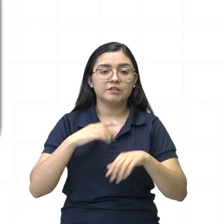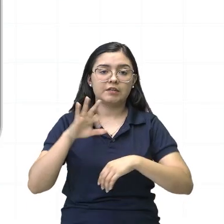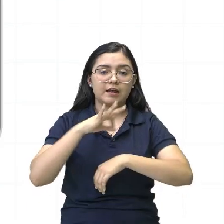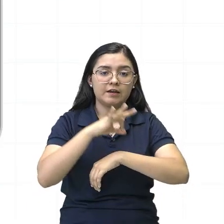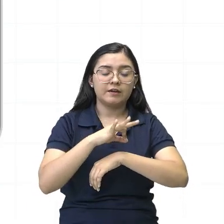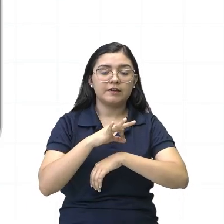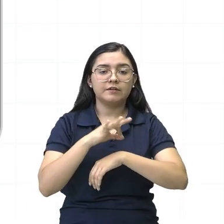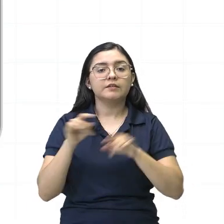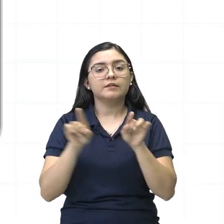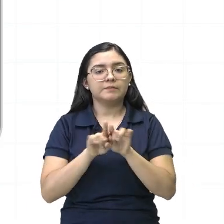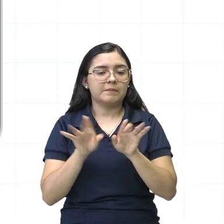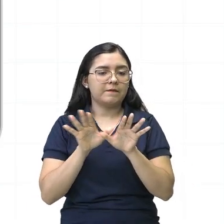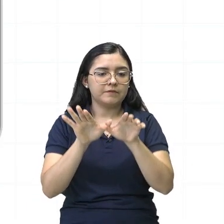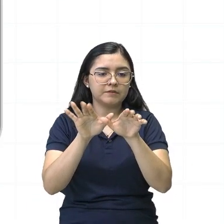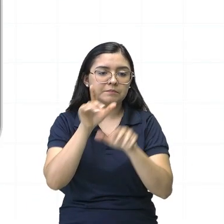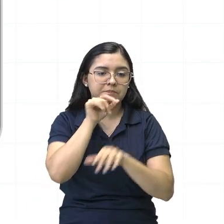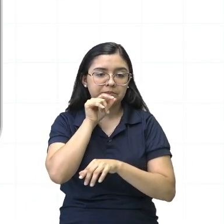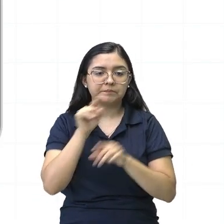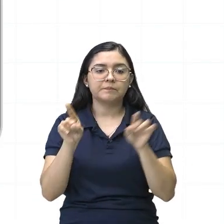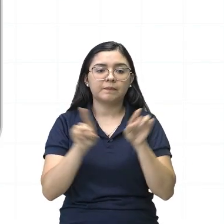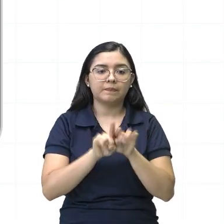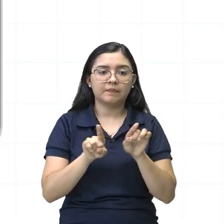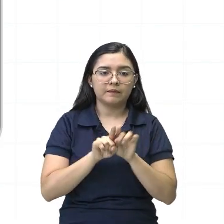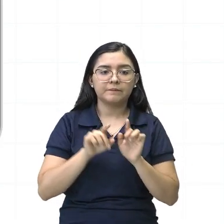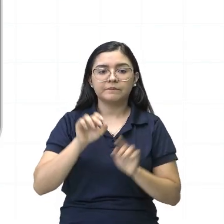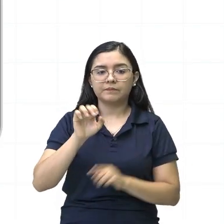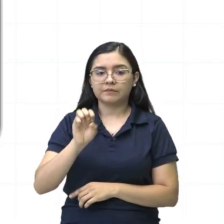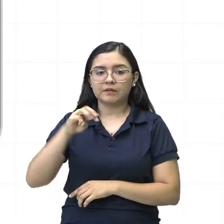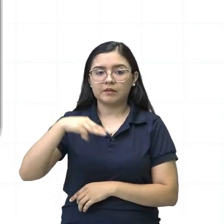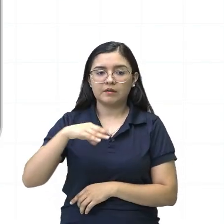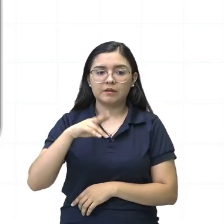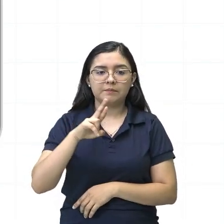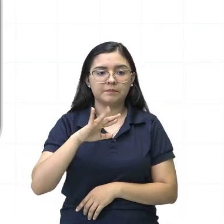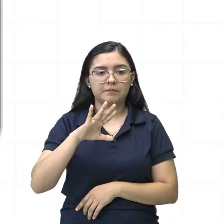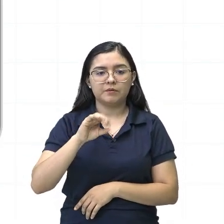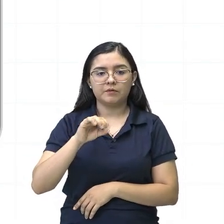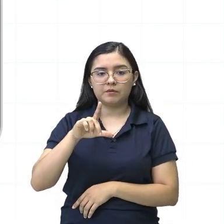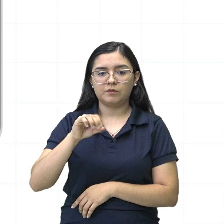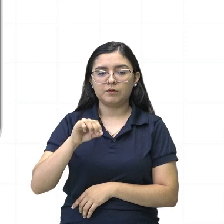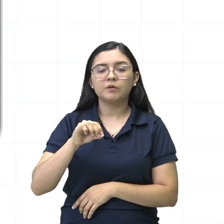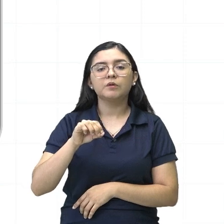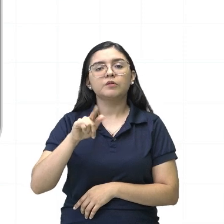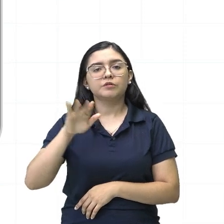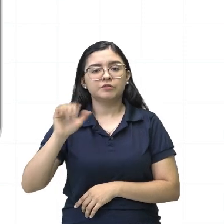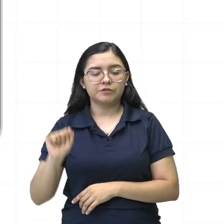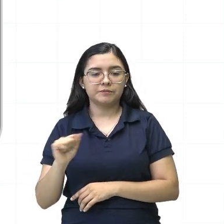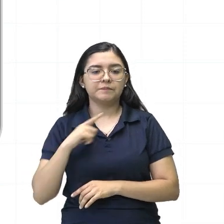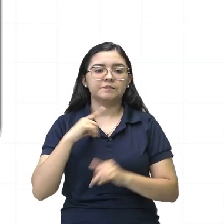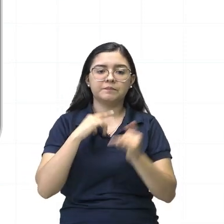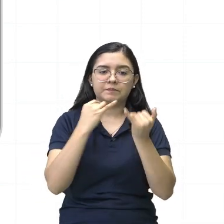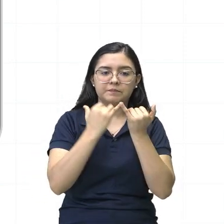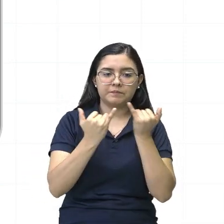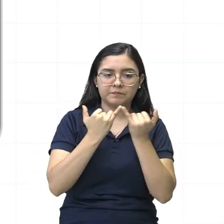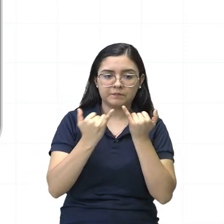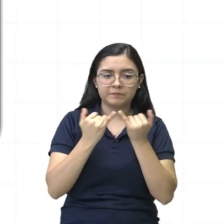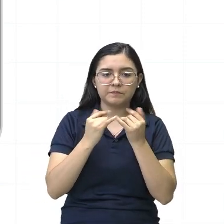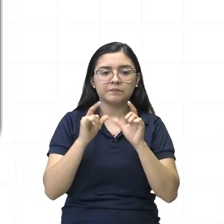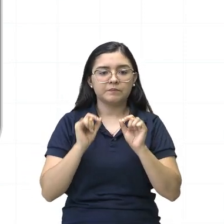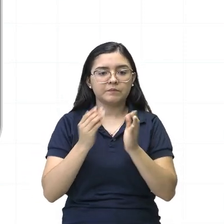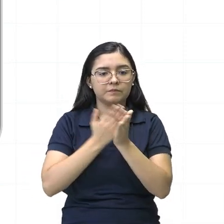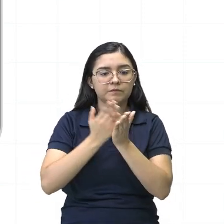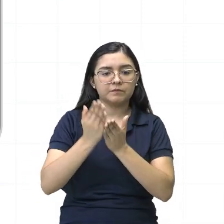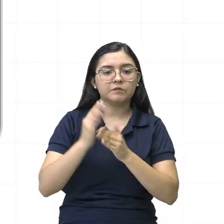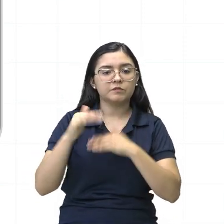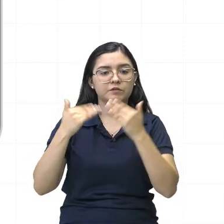Temos também aí a embriologia como evidência da evolução, onde nós temos as semelhanças em estágios iniciais